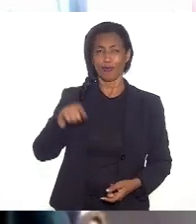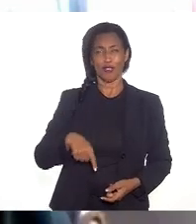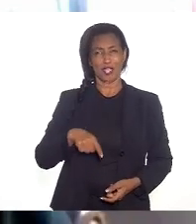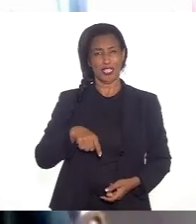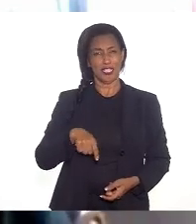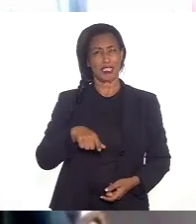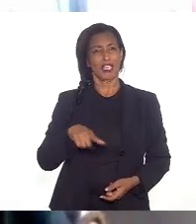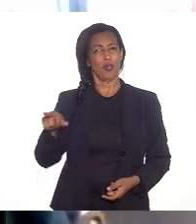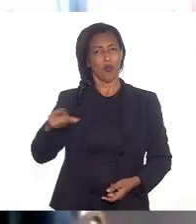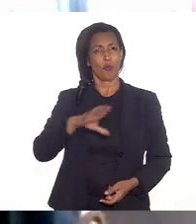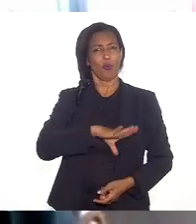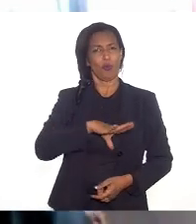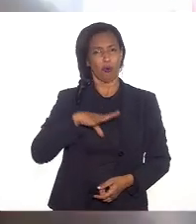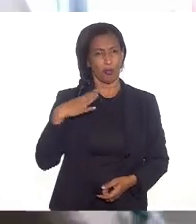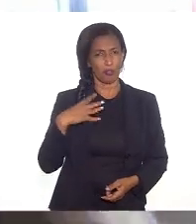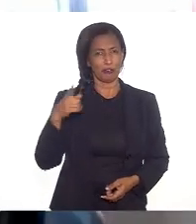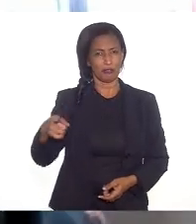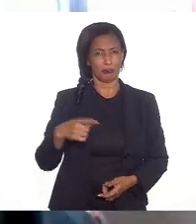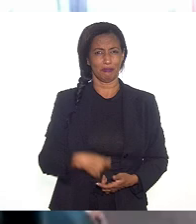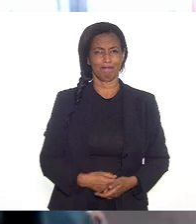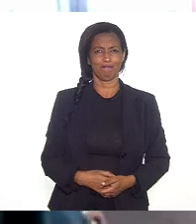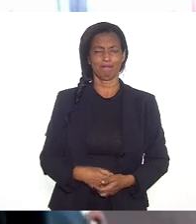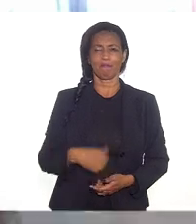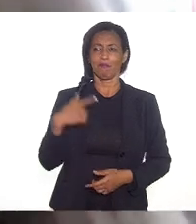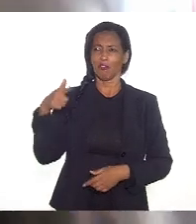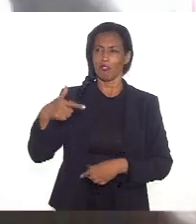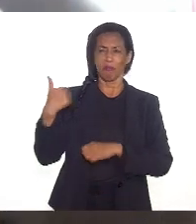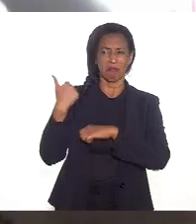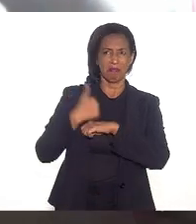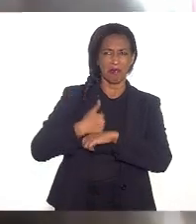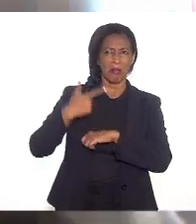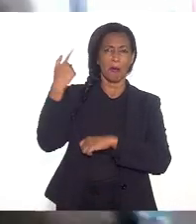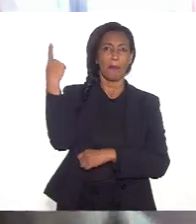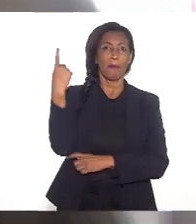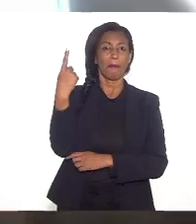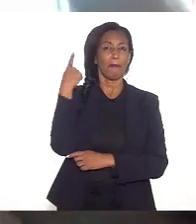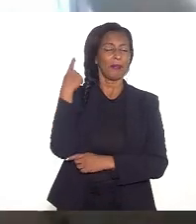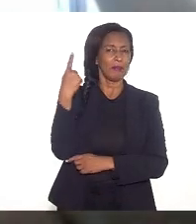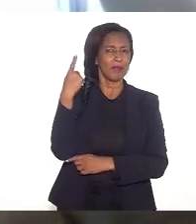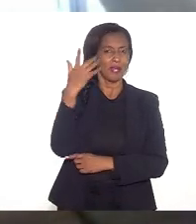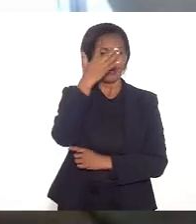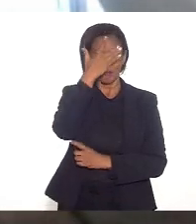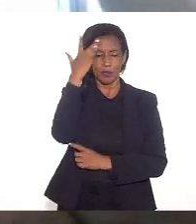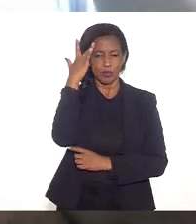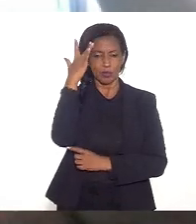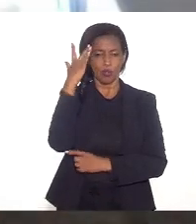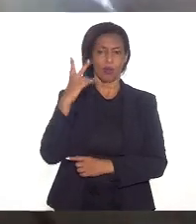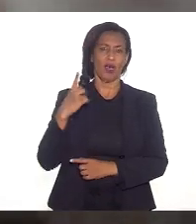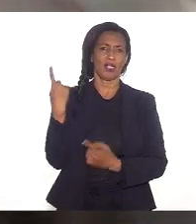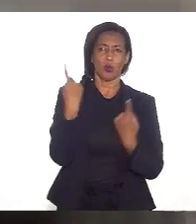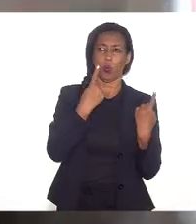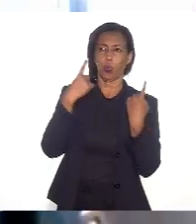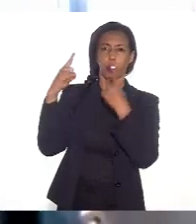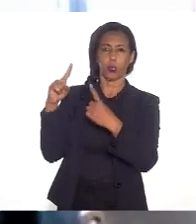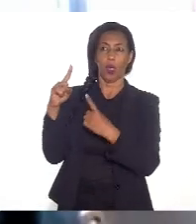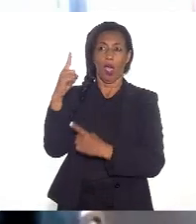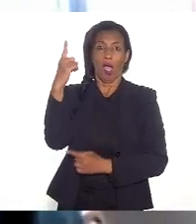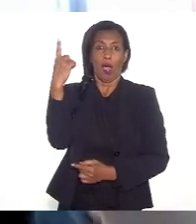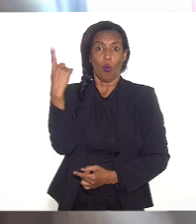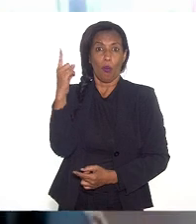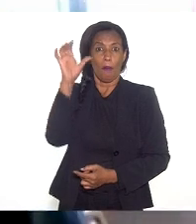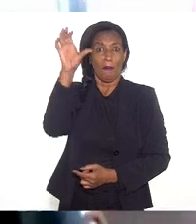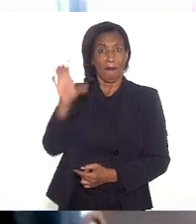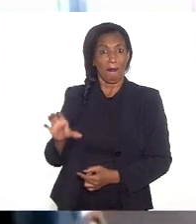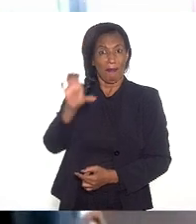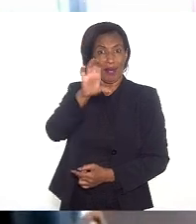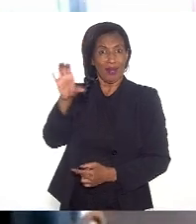corajoso, coerente, foi o primeiro aqui na CCJ a levantar a censura a um padre